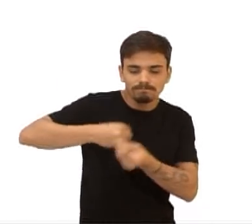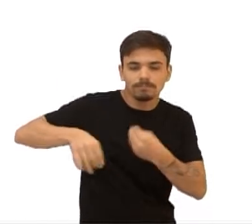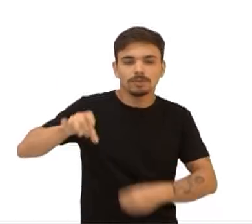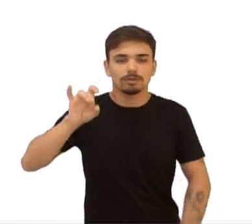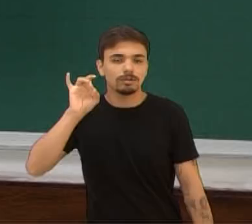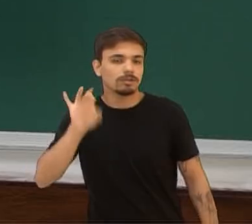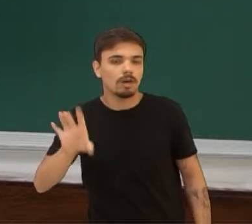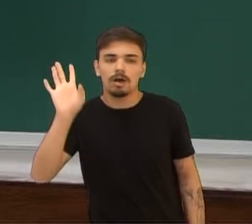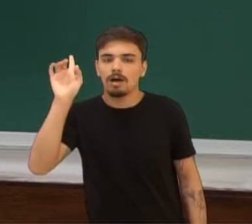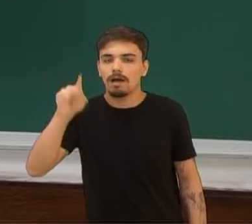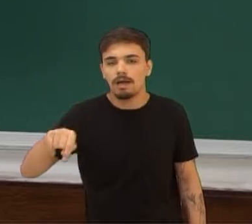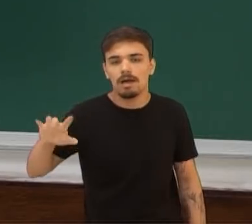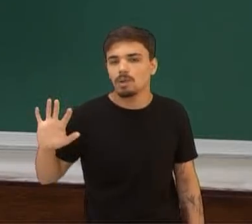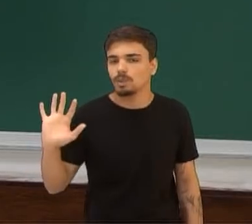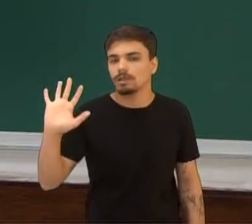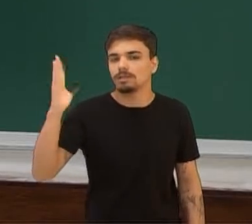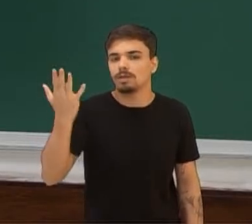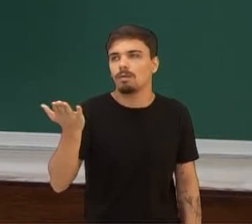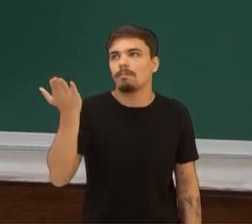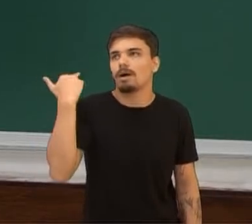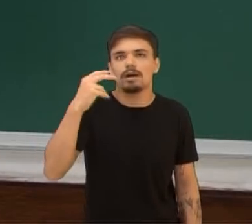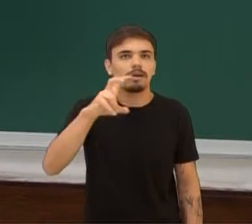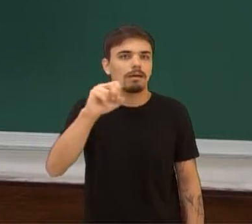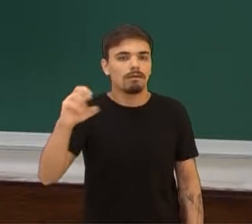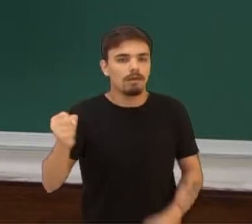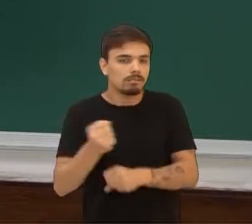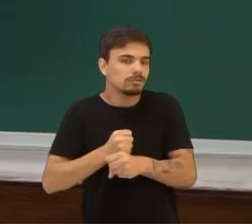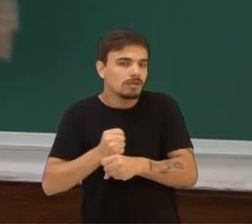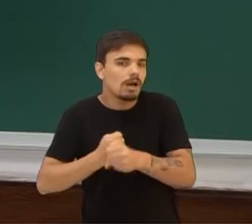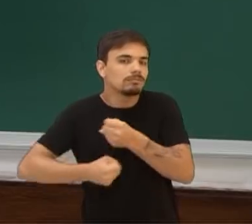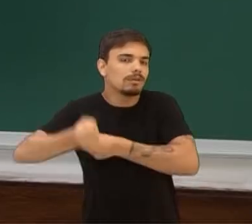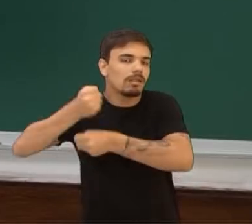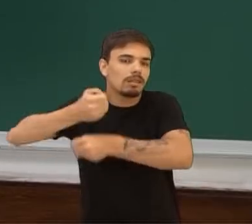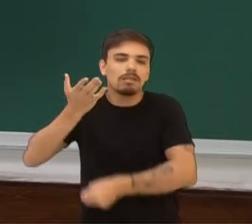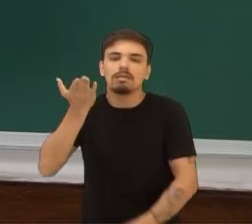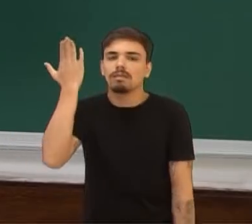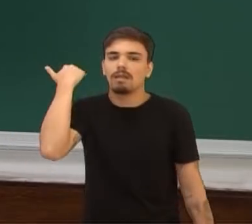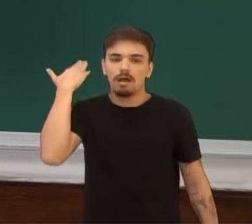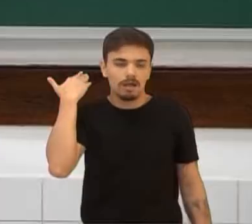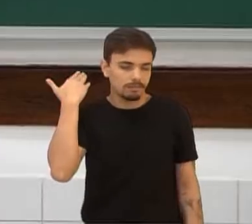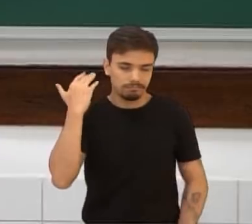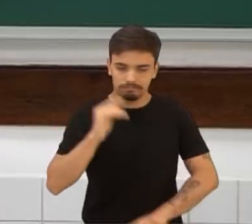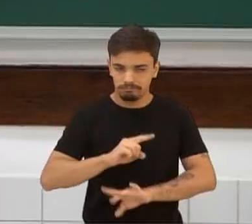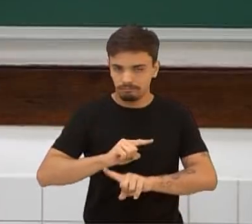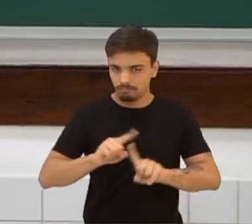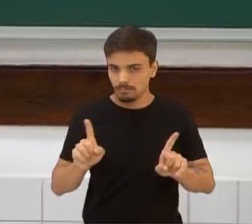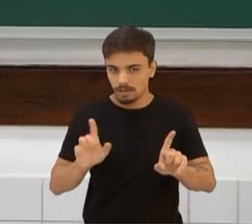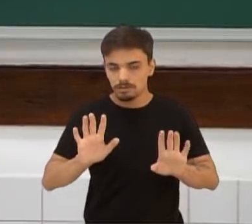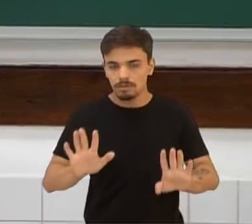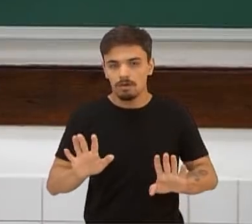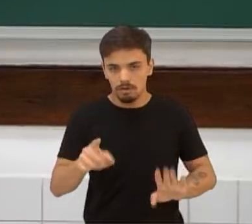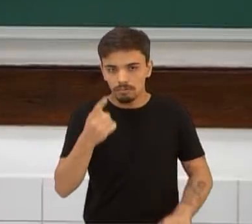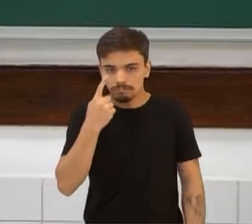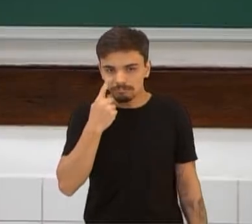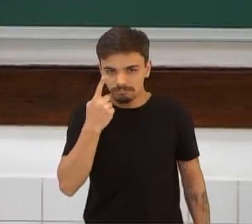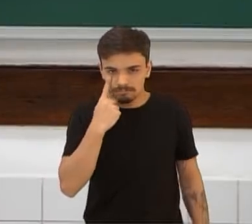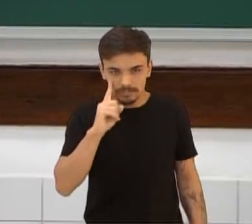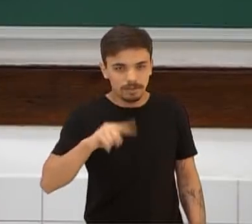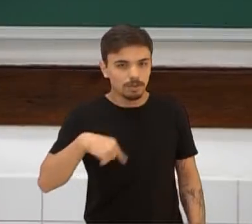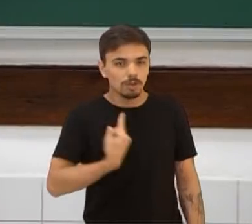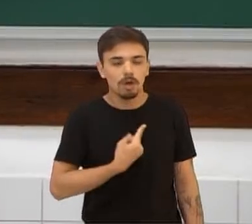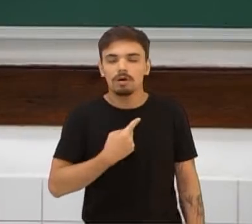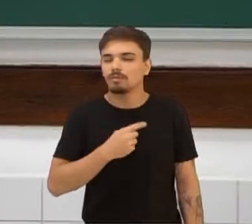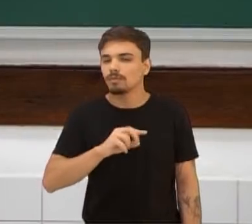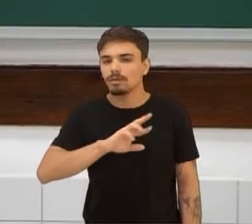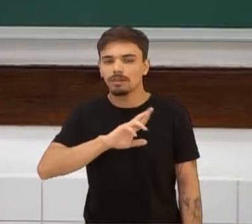se trata do que aconteceu há 500 anos atrás, 300 anos atrás. Mas olha só, a gente